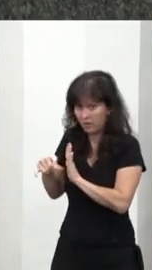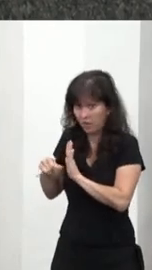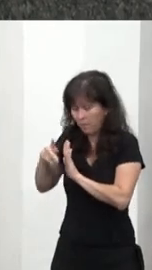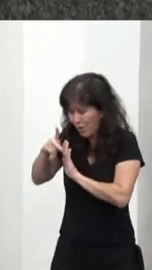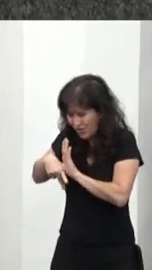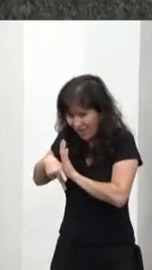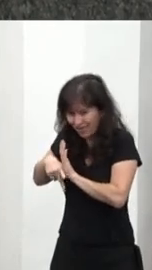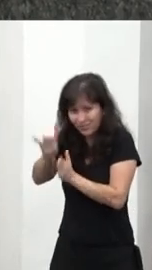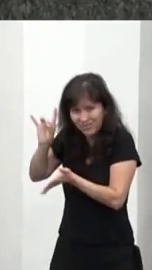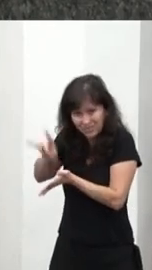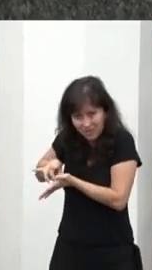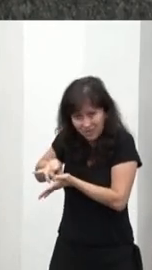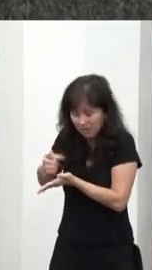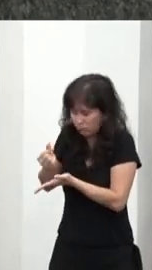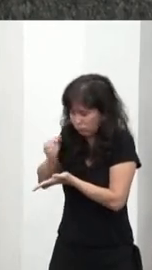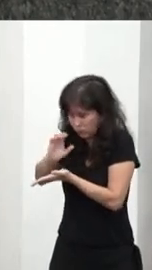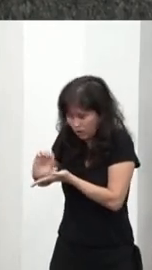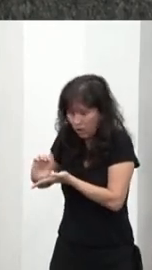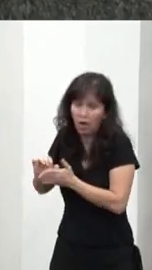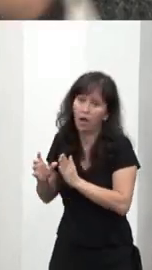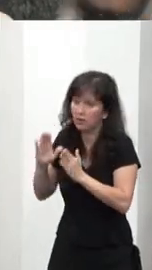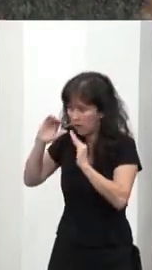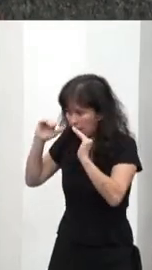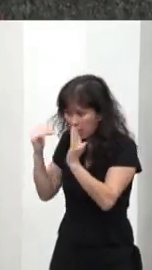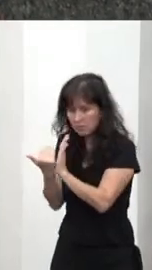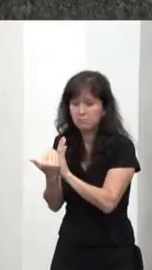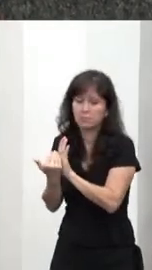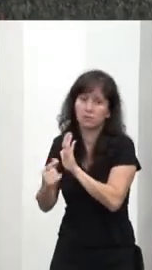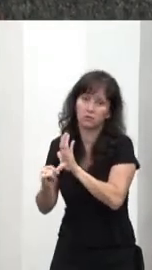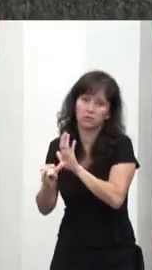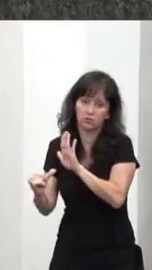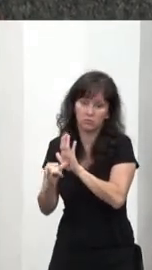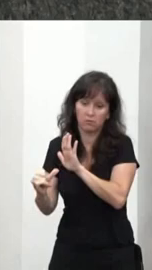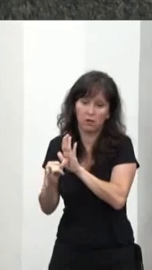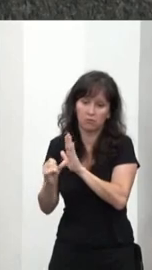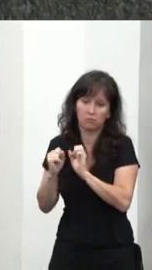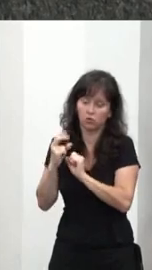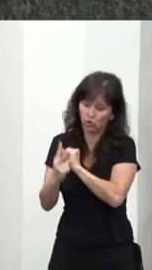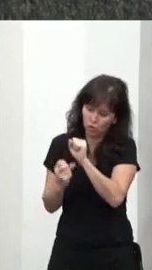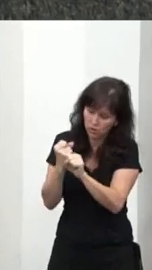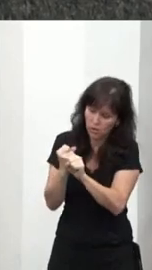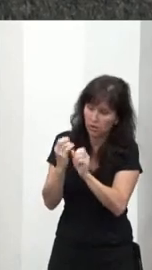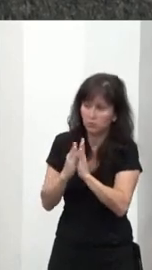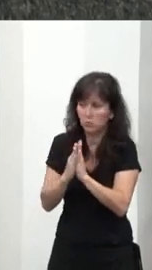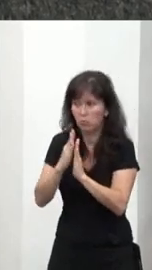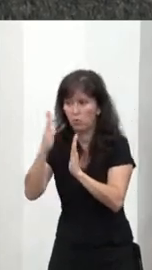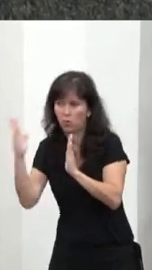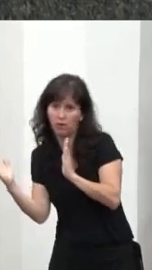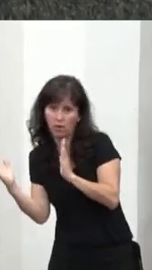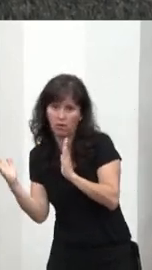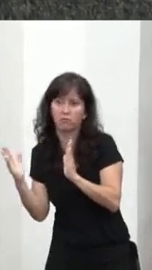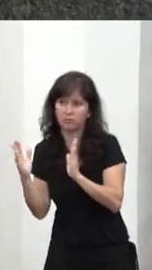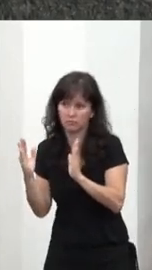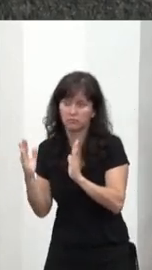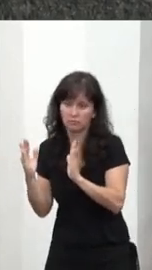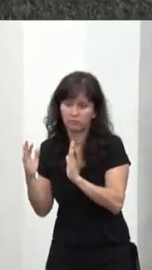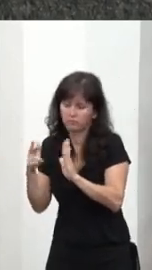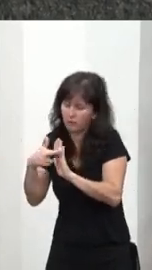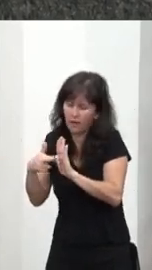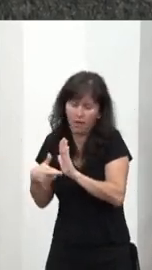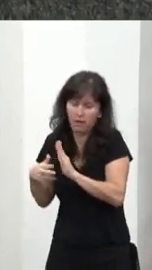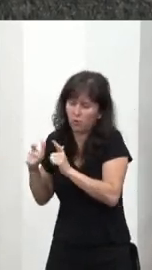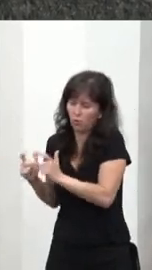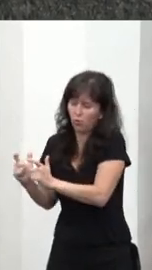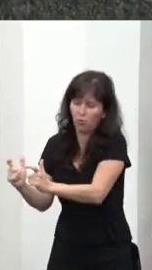então inclusive o prazo pode ser o prazo dois anos prorrogável como já funciona né no detalhe as regras